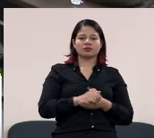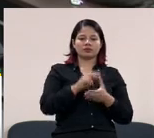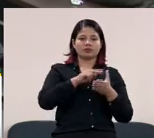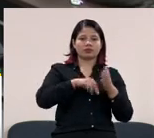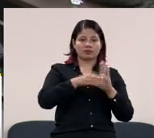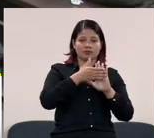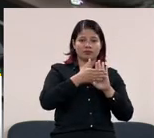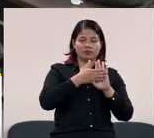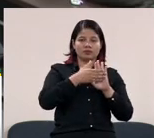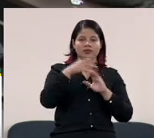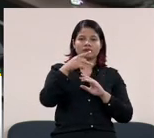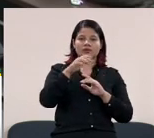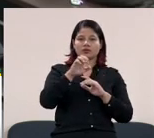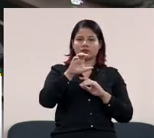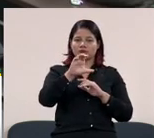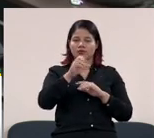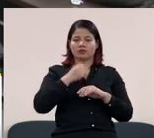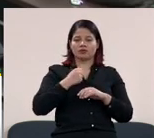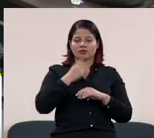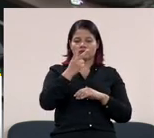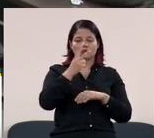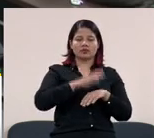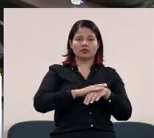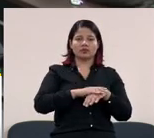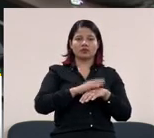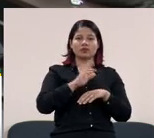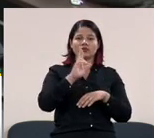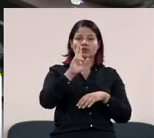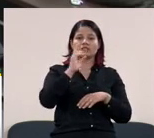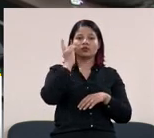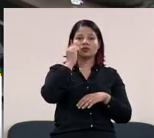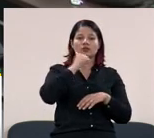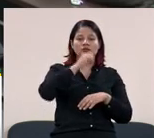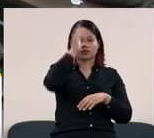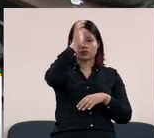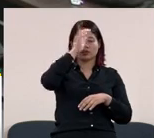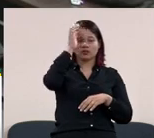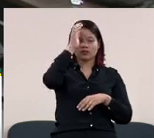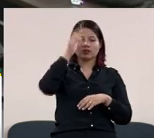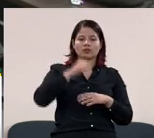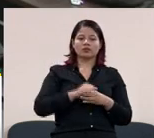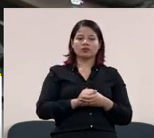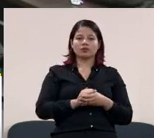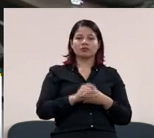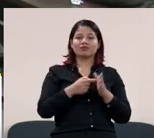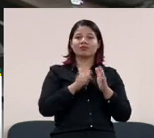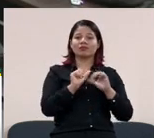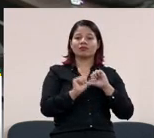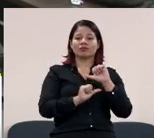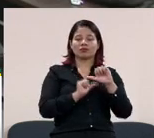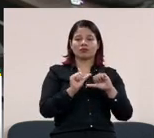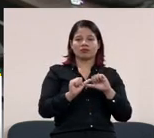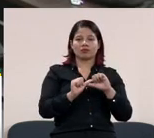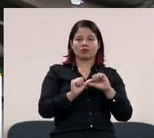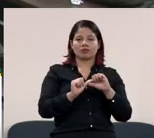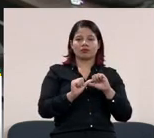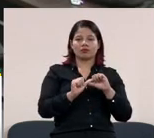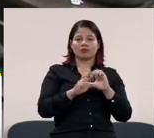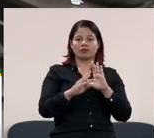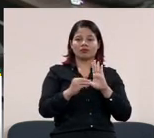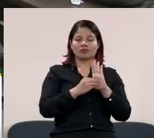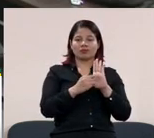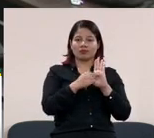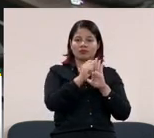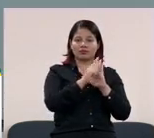Proposta da emenda constitucional 002/2019 da deputada Cristina Almeida, que altera e insere no